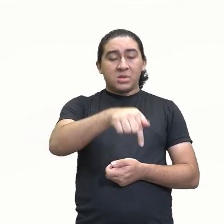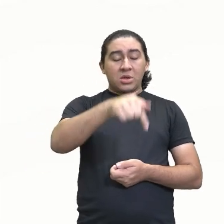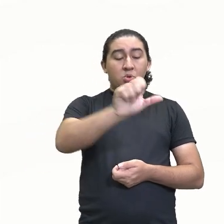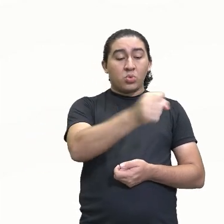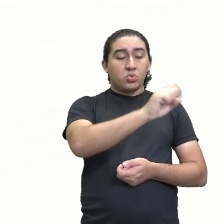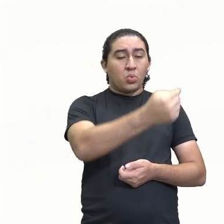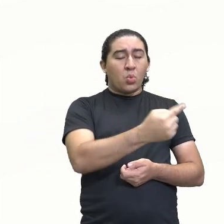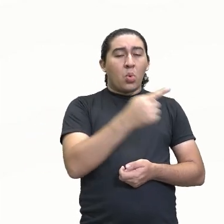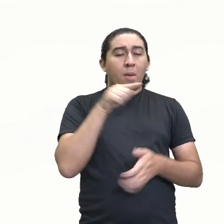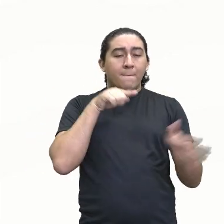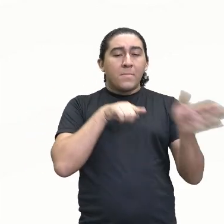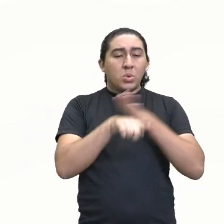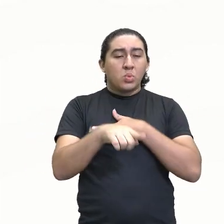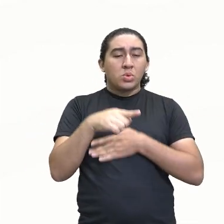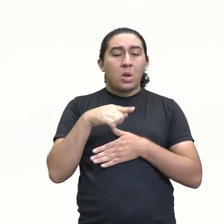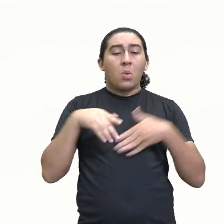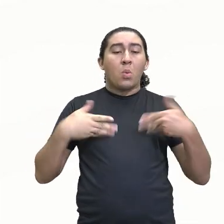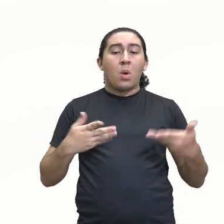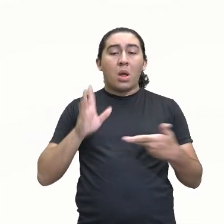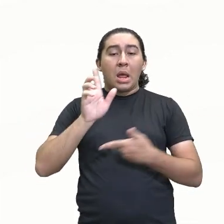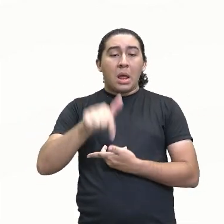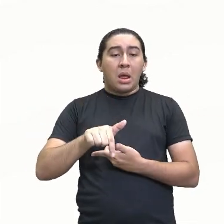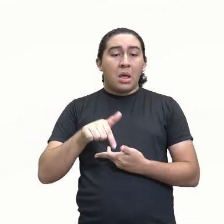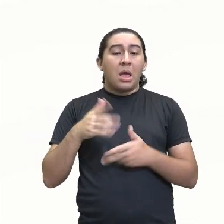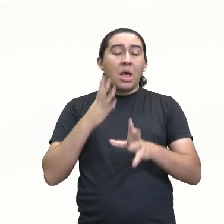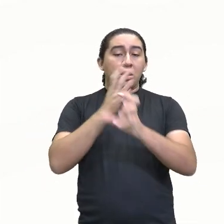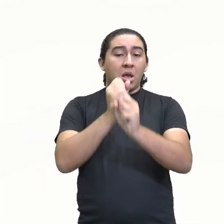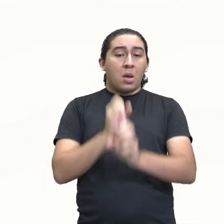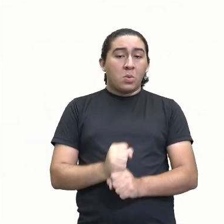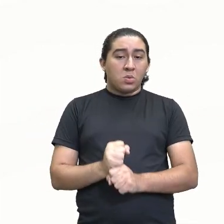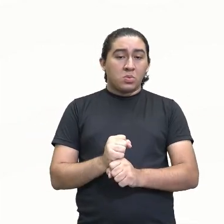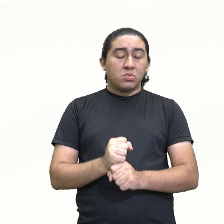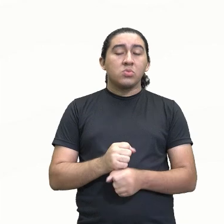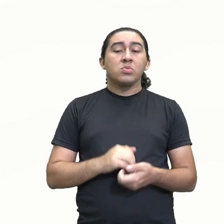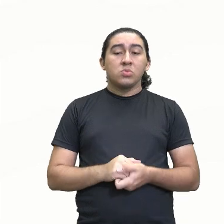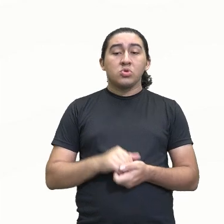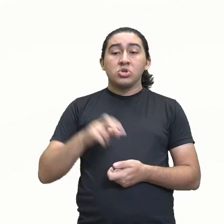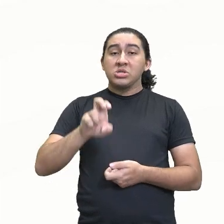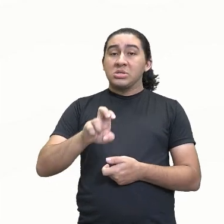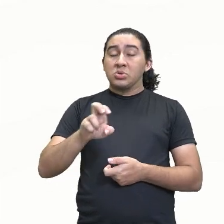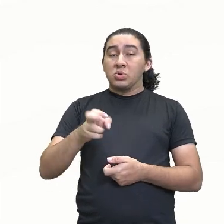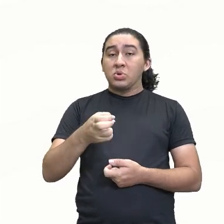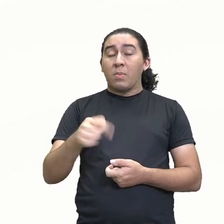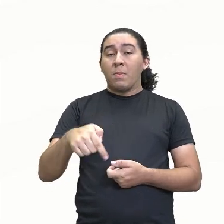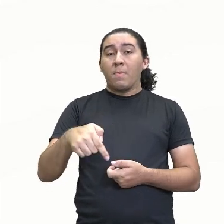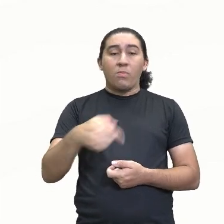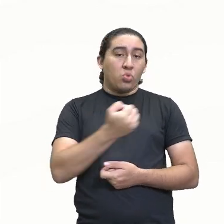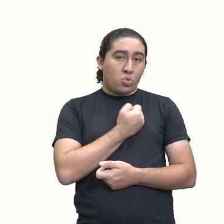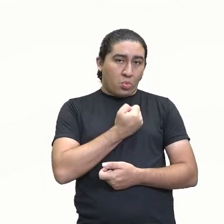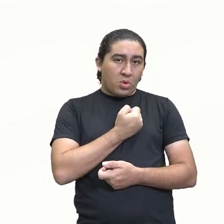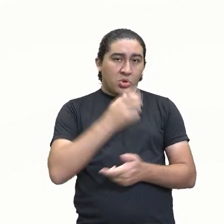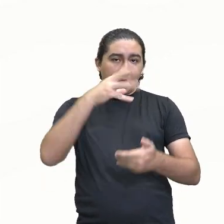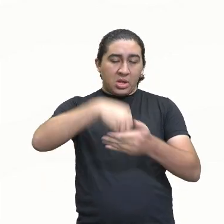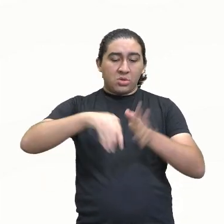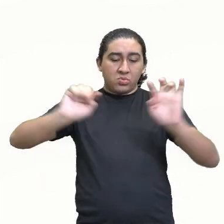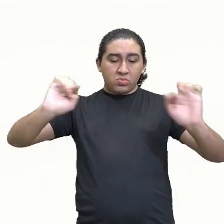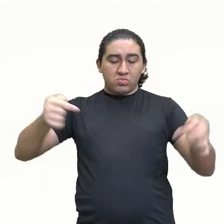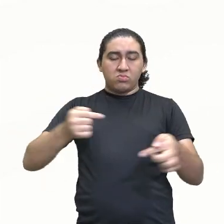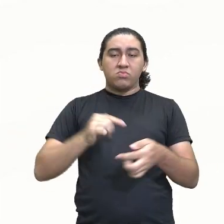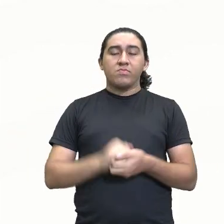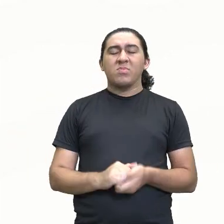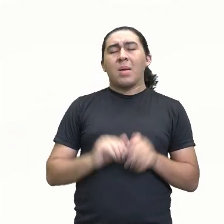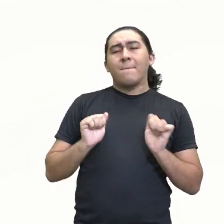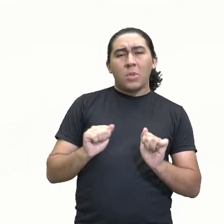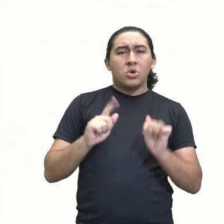Olha a pergunta aí, ó. Qual seria a soma dos 5 primeiros termos dessa PG? Ah, professora, eu